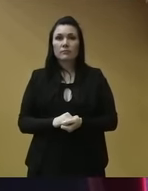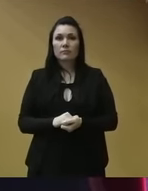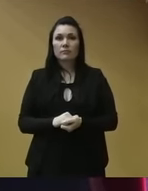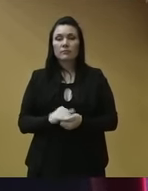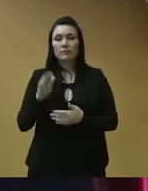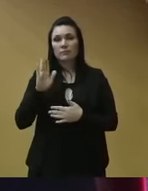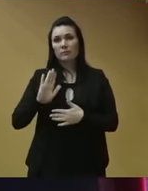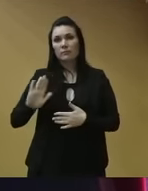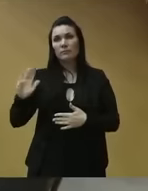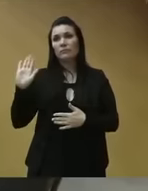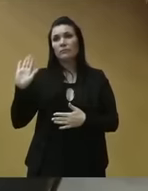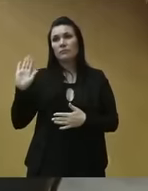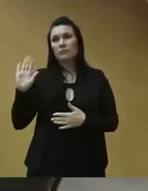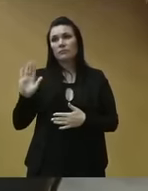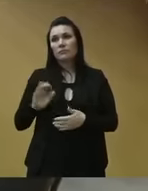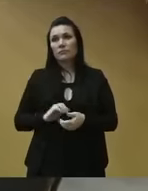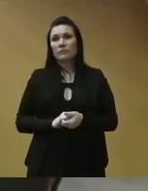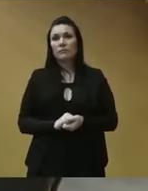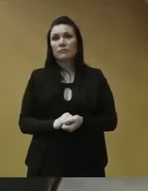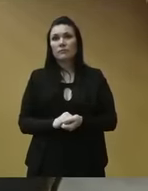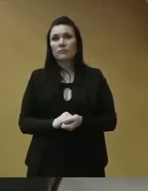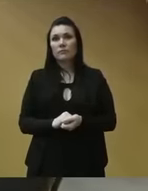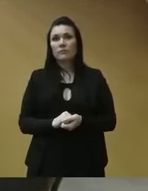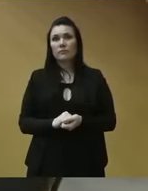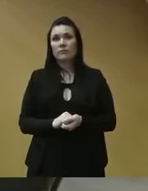Assim eu juro.